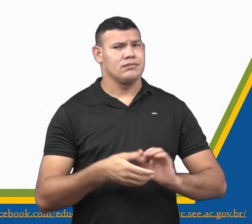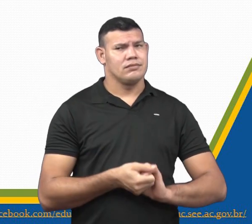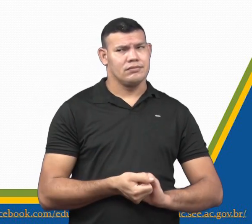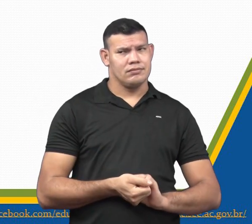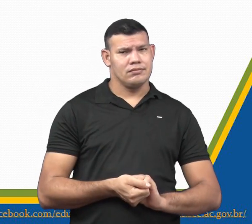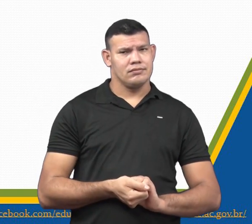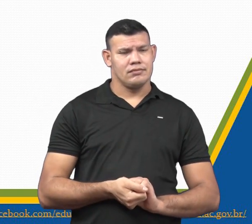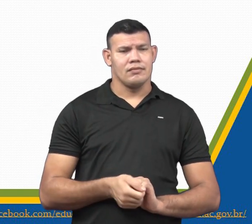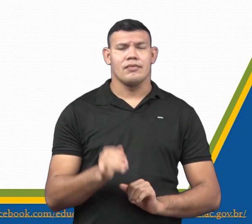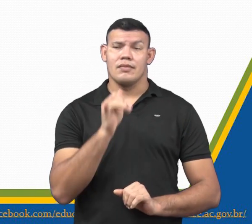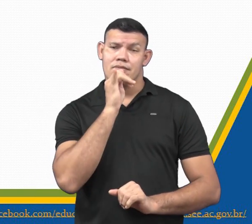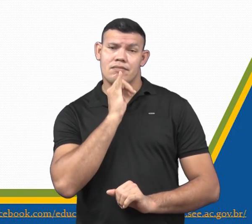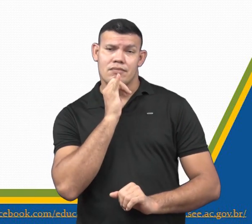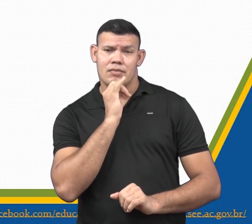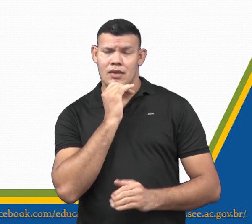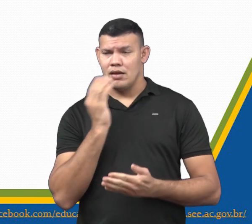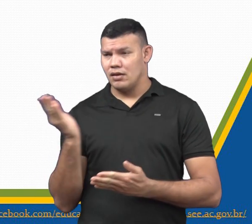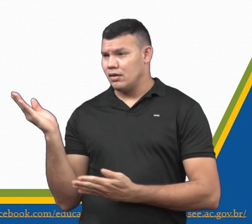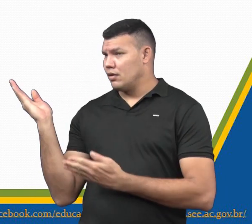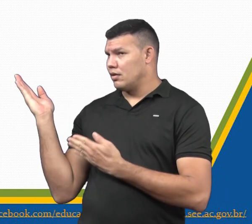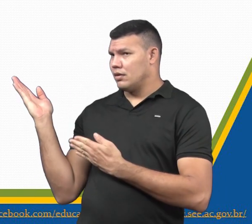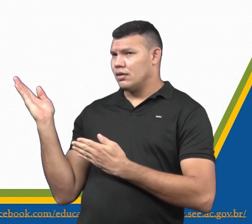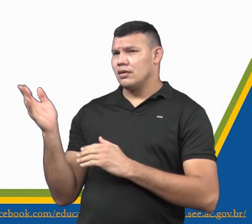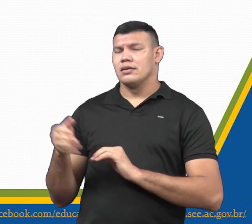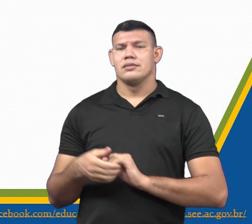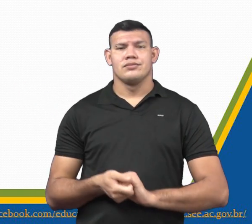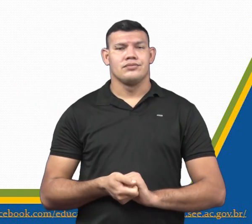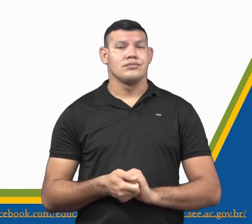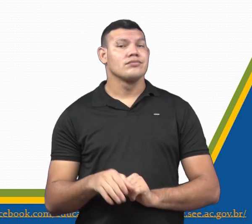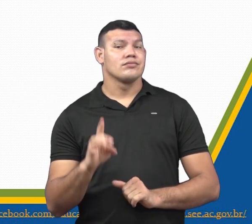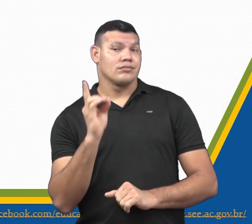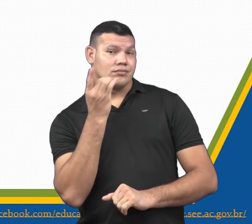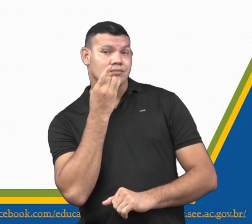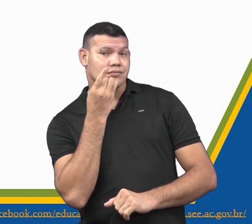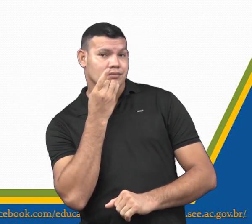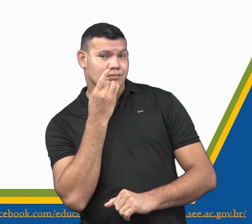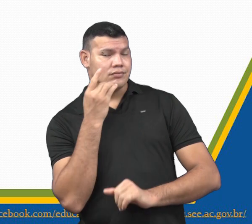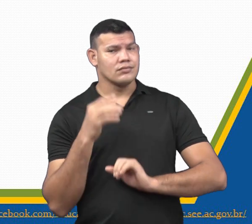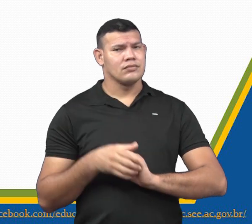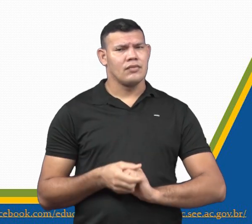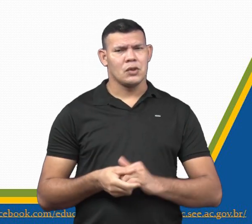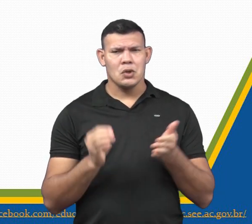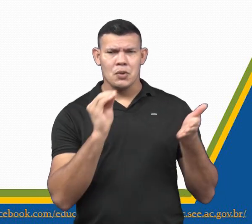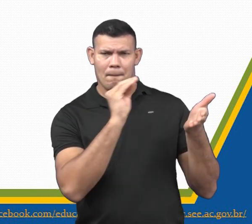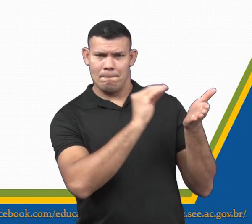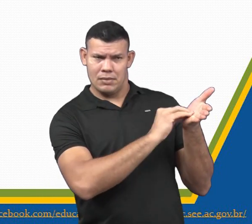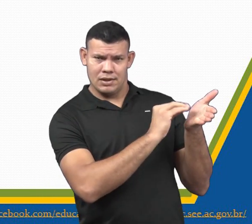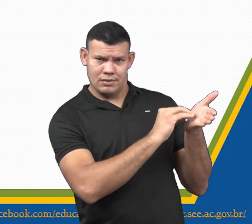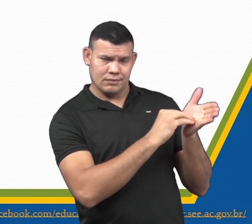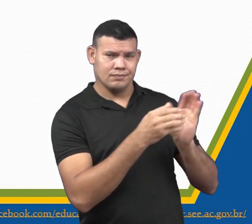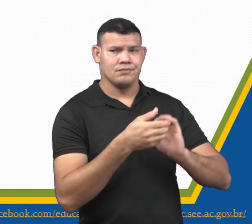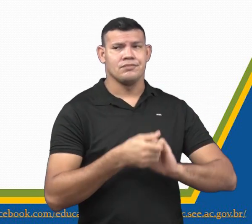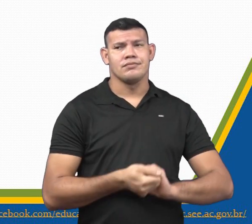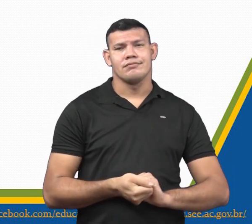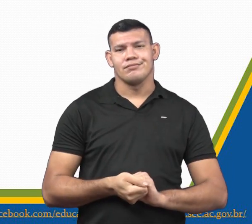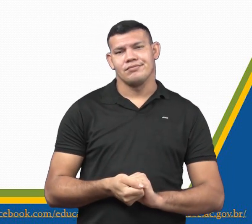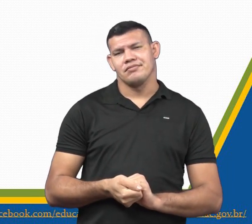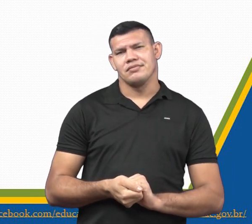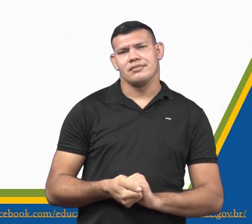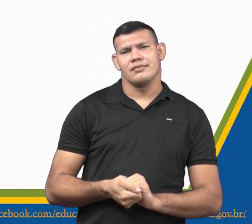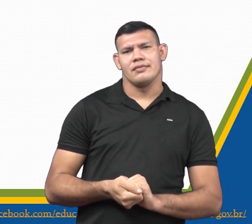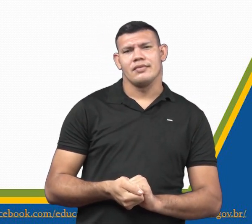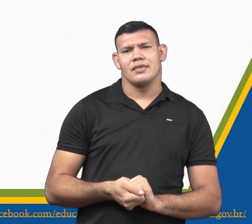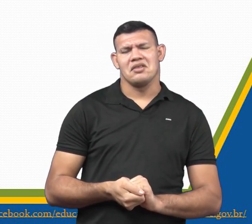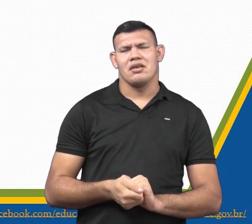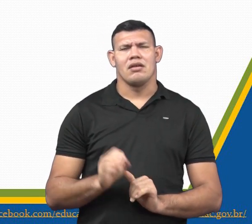aqui é só um exemplo. Primeira parte aí, ó, vocês vão ver datas. Nessa parte aí, nessa coluna até embaixo, a gente coloca as datas